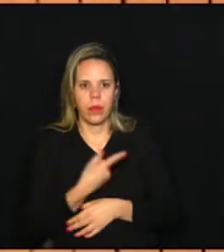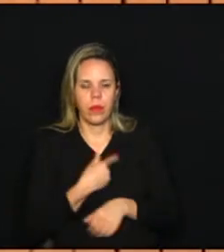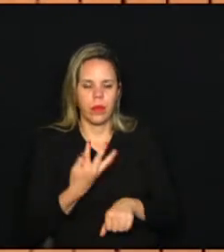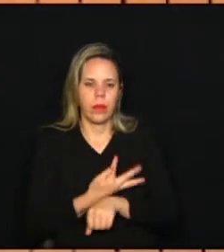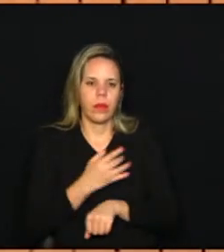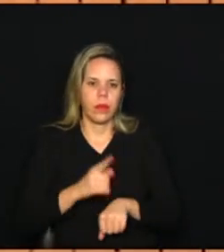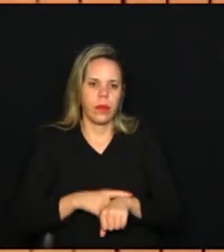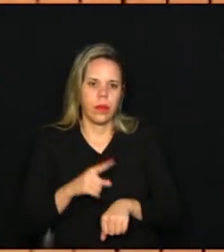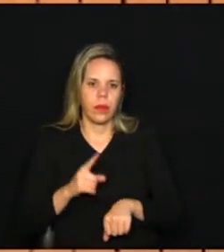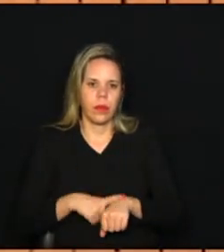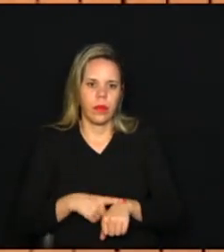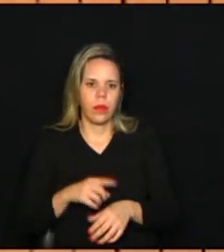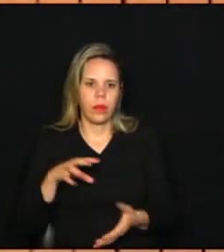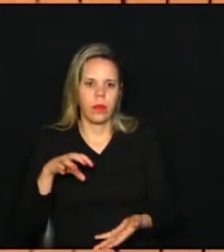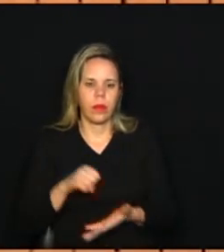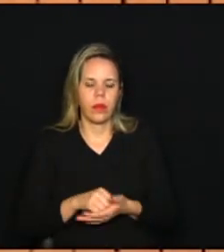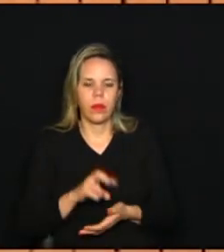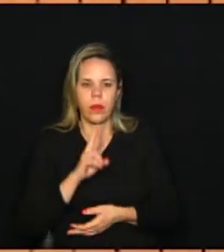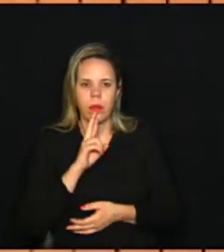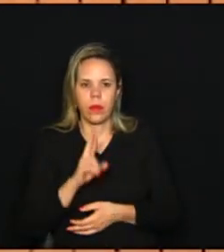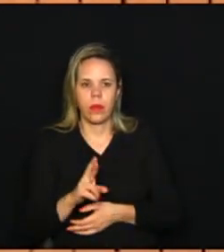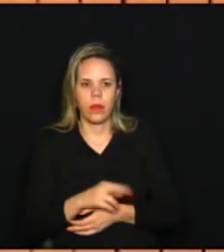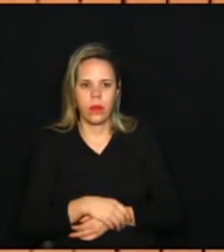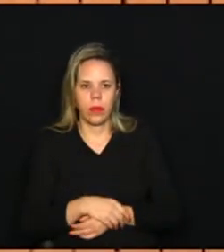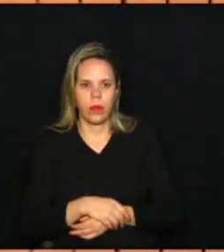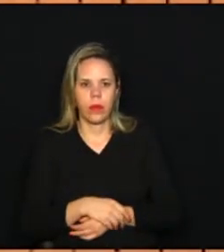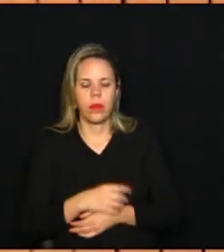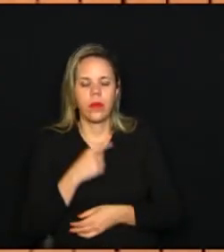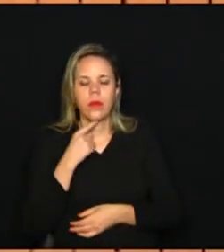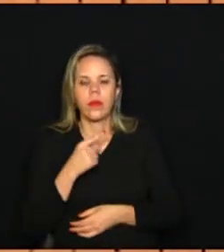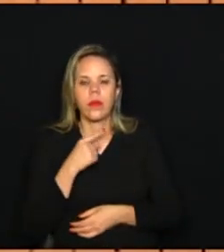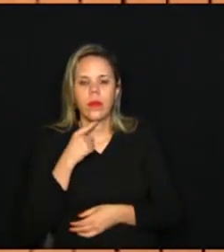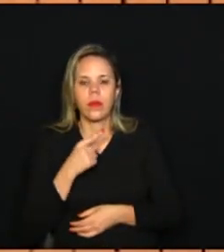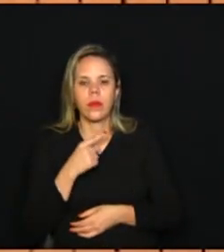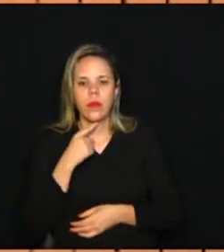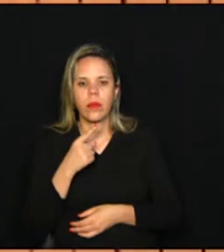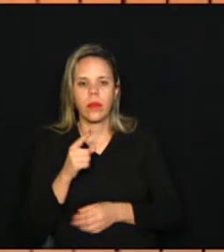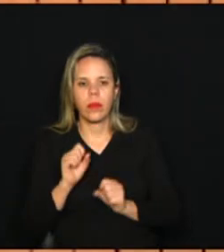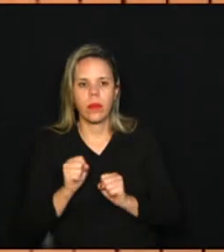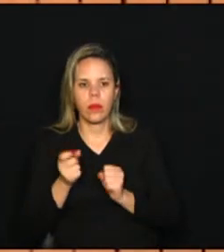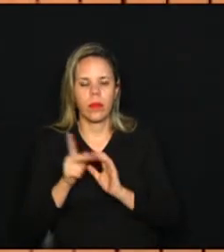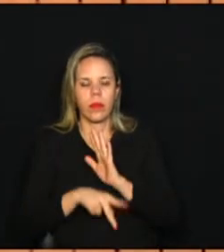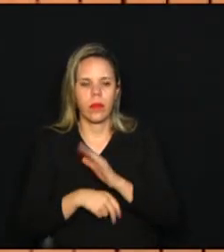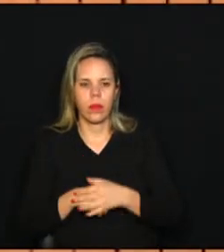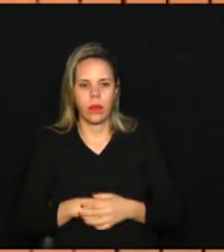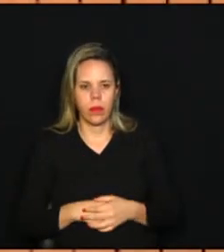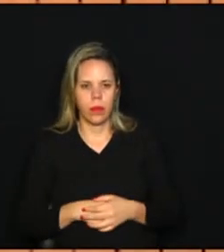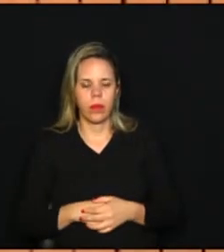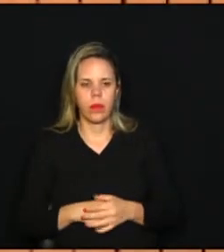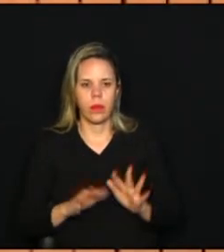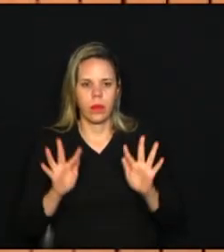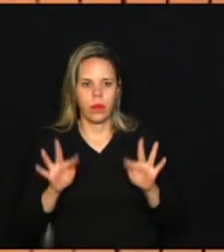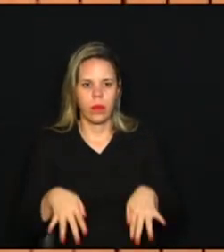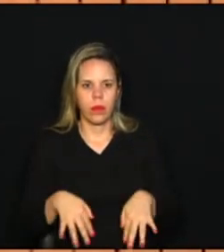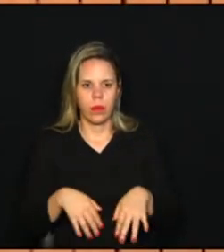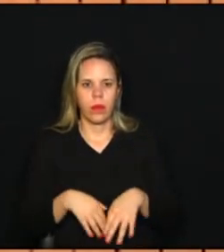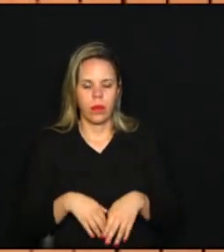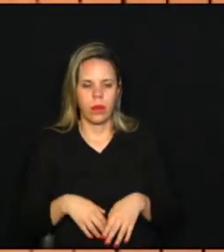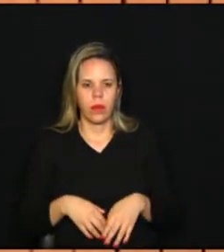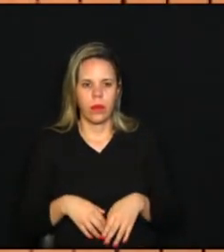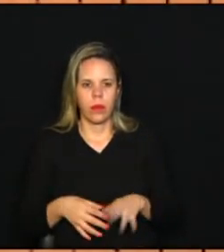esgotemos os inscritos para os questionamentos ou a defesa do projeto. E no final